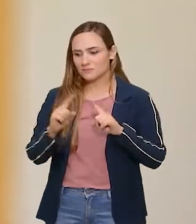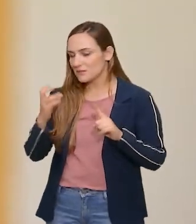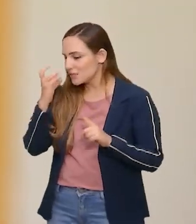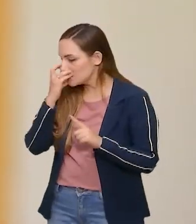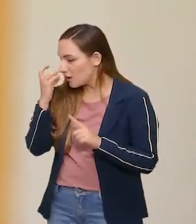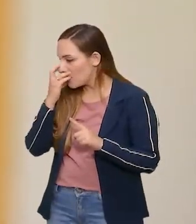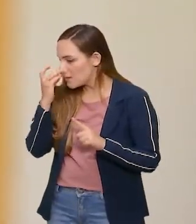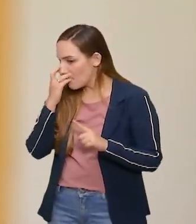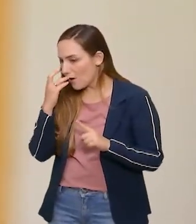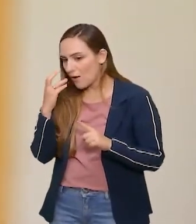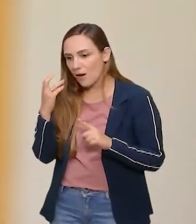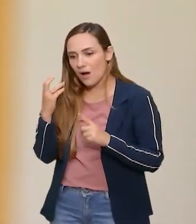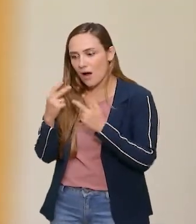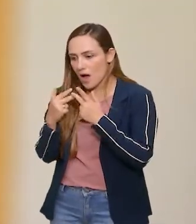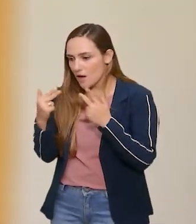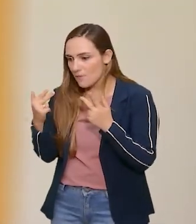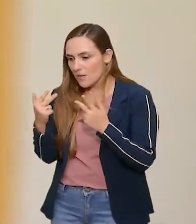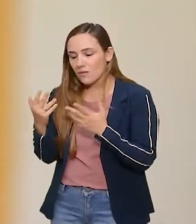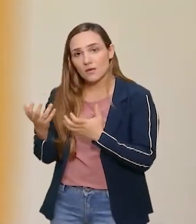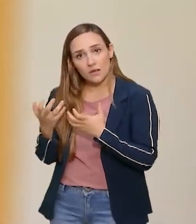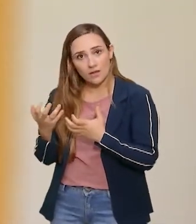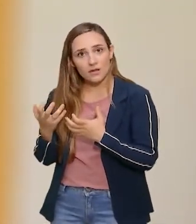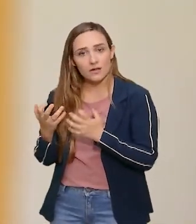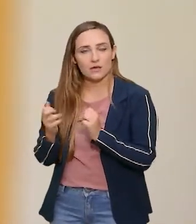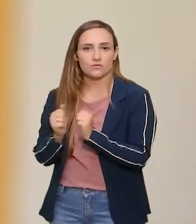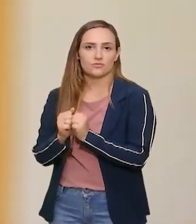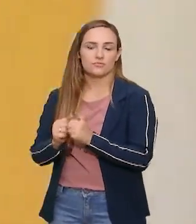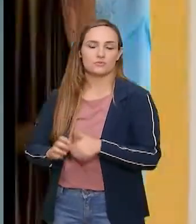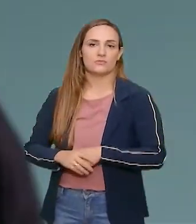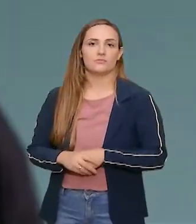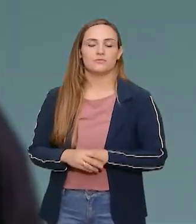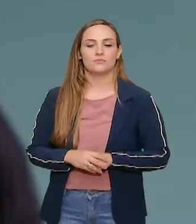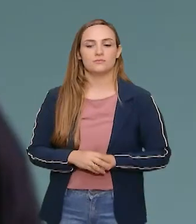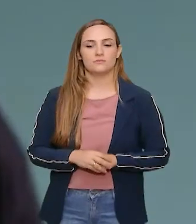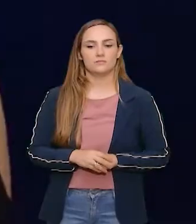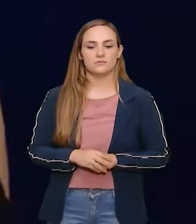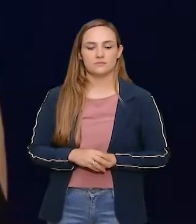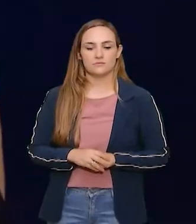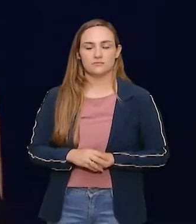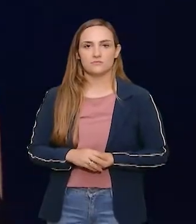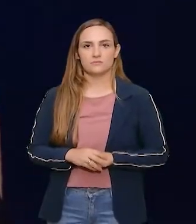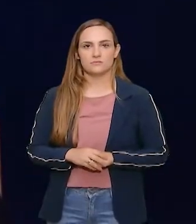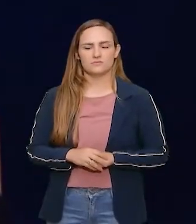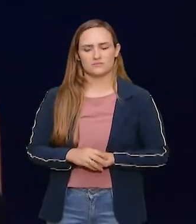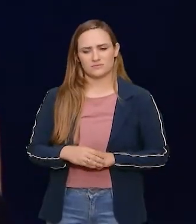E um animalzinho não. Ele depende do ser humano, né? Eu sinto.